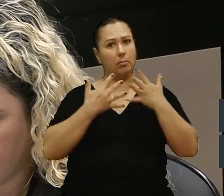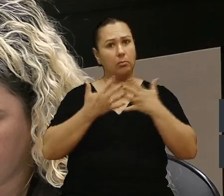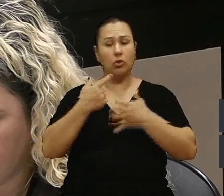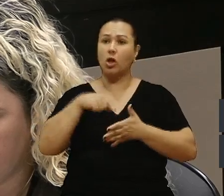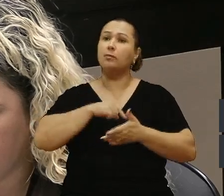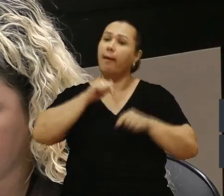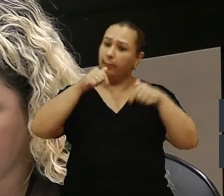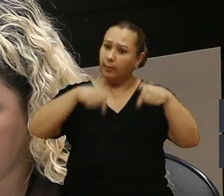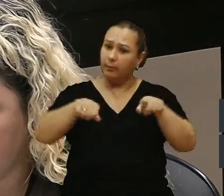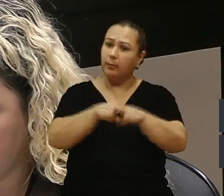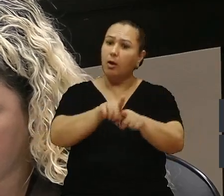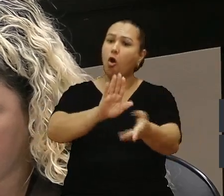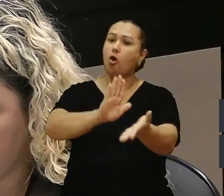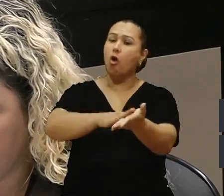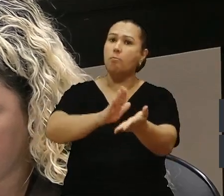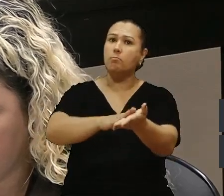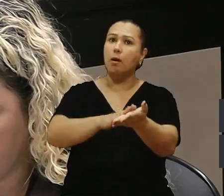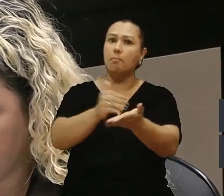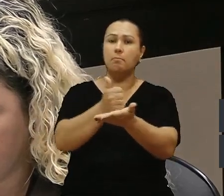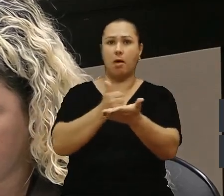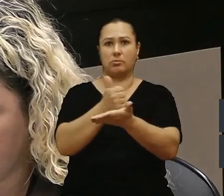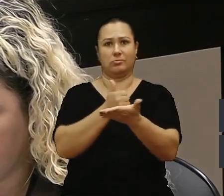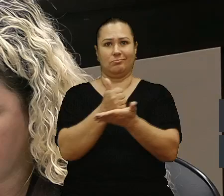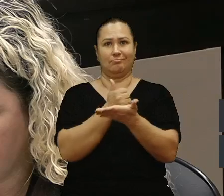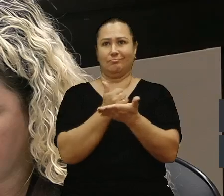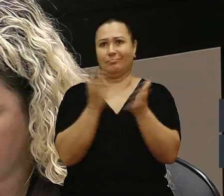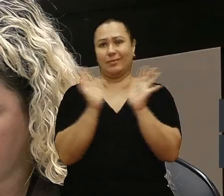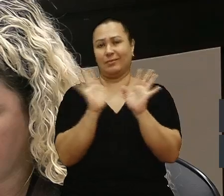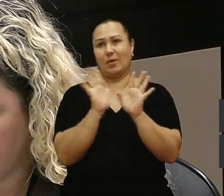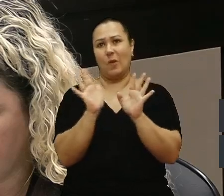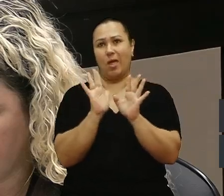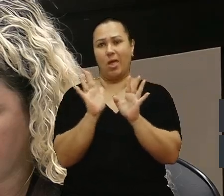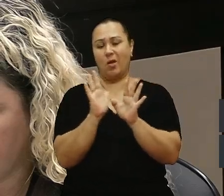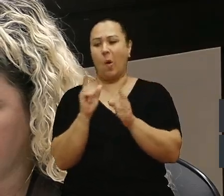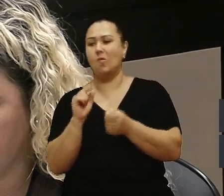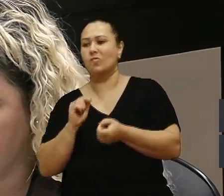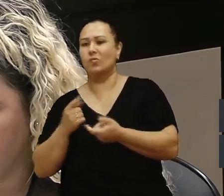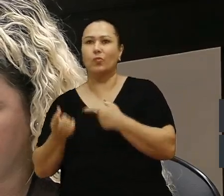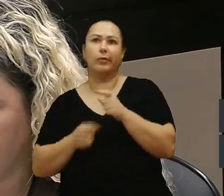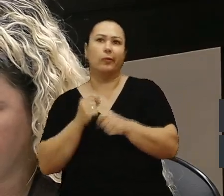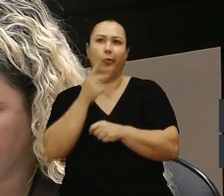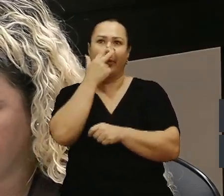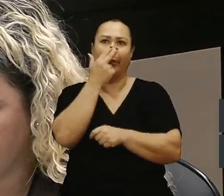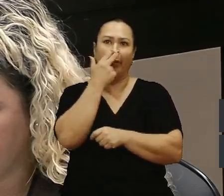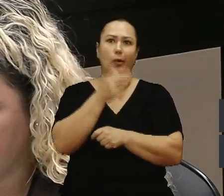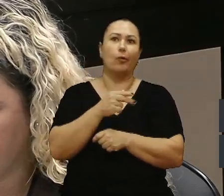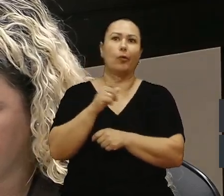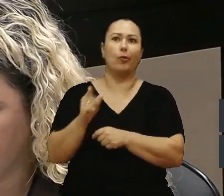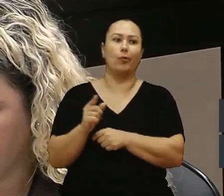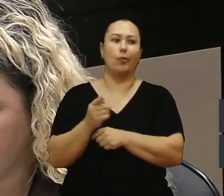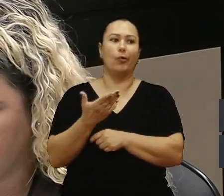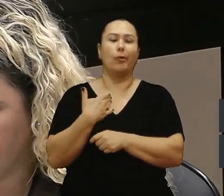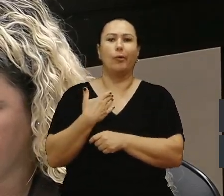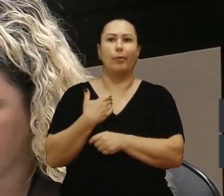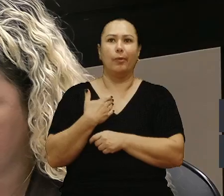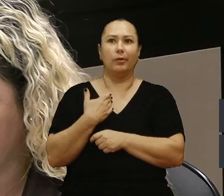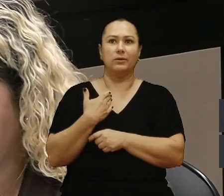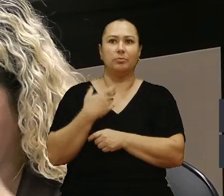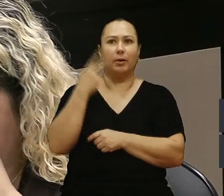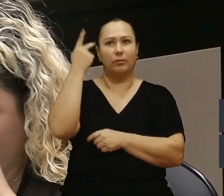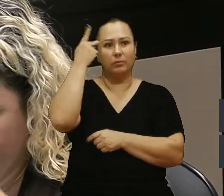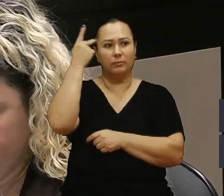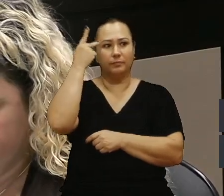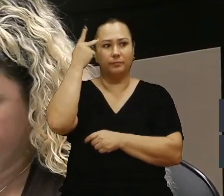Isso aí é o básico. A gente não cobra nem que a gente seja uma cidade, né, como Santos lá, que está virando referência. A gente não cobra que seja